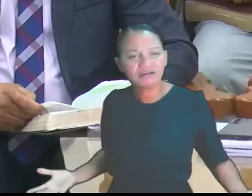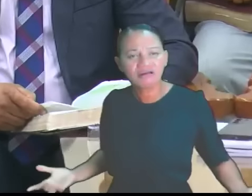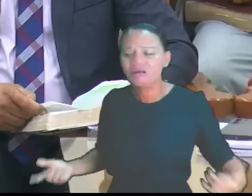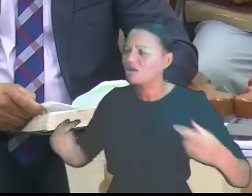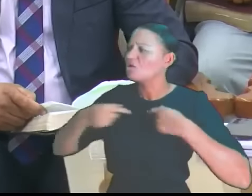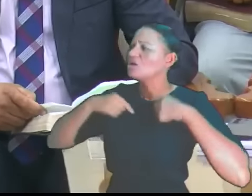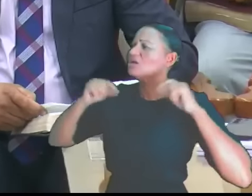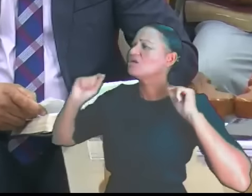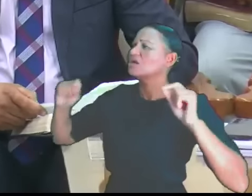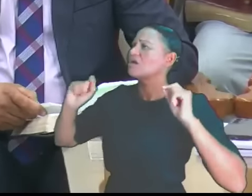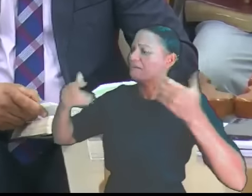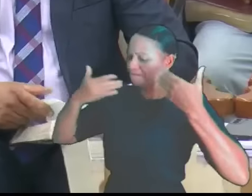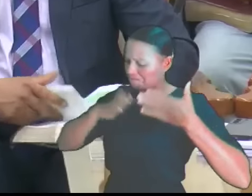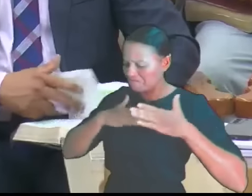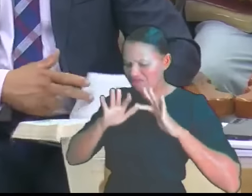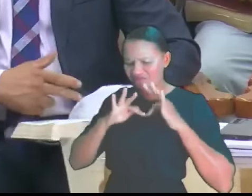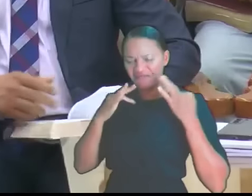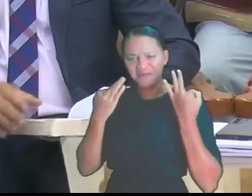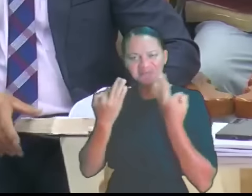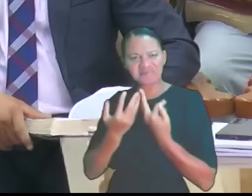Quem é a minha casa